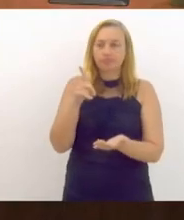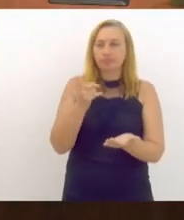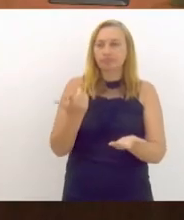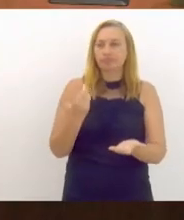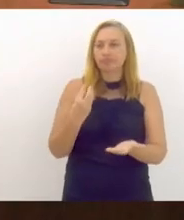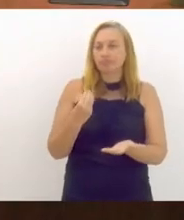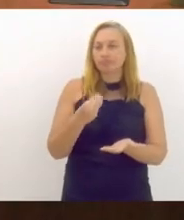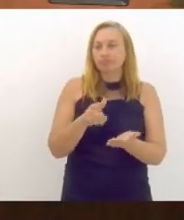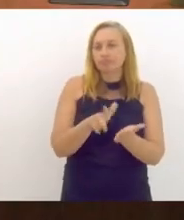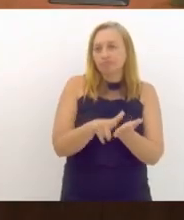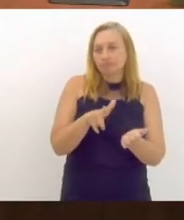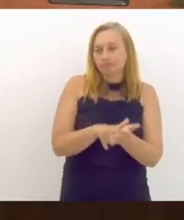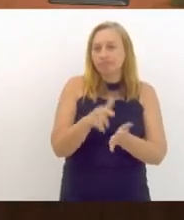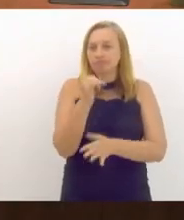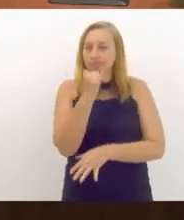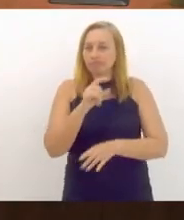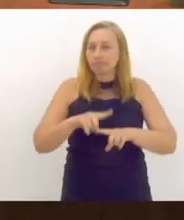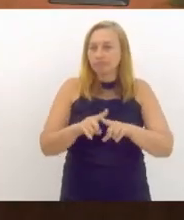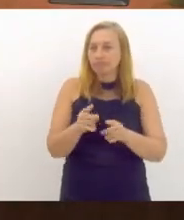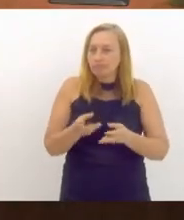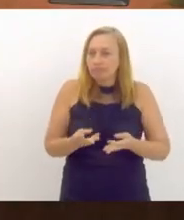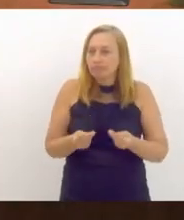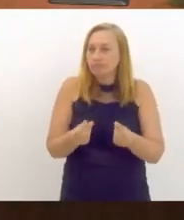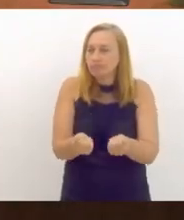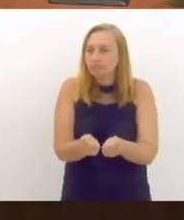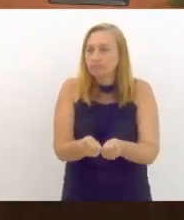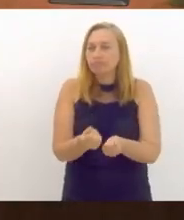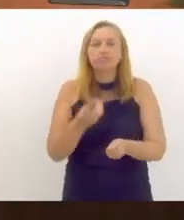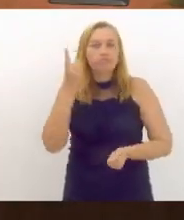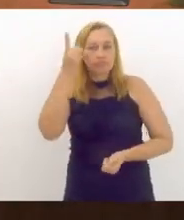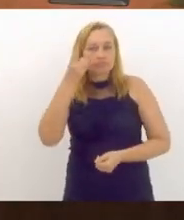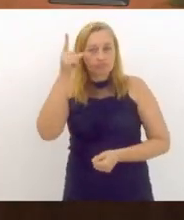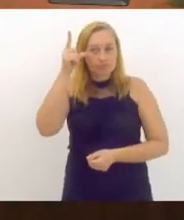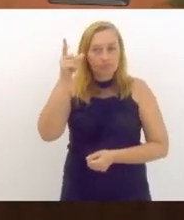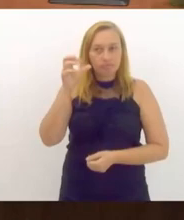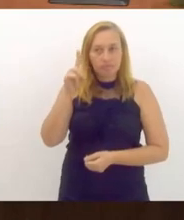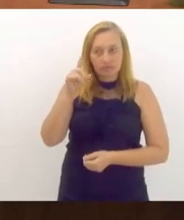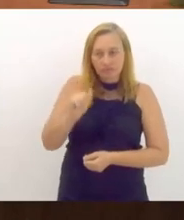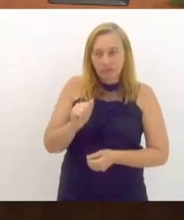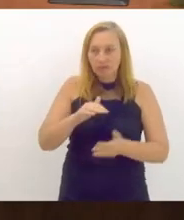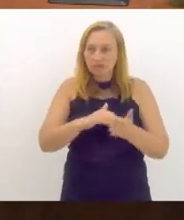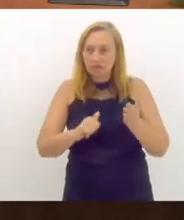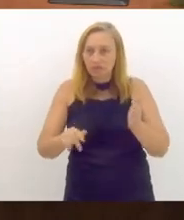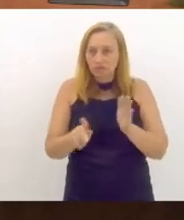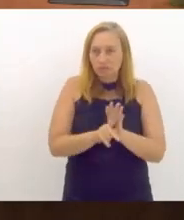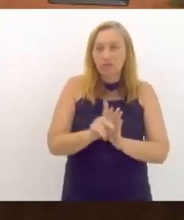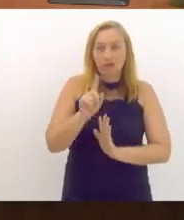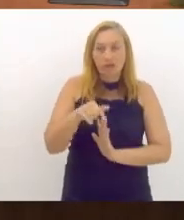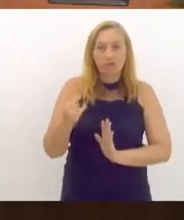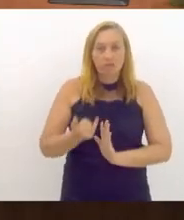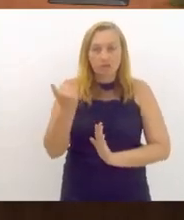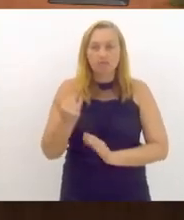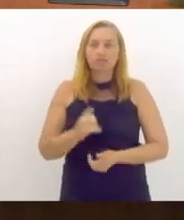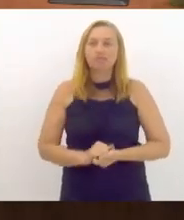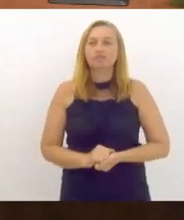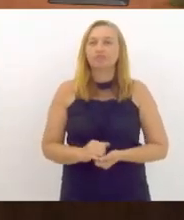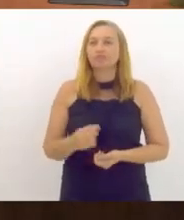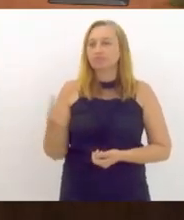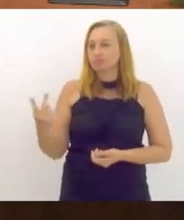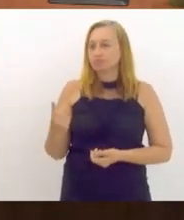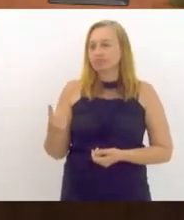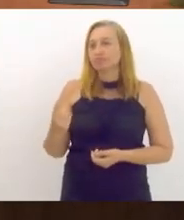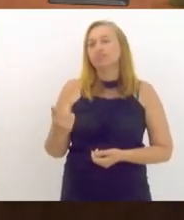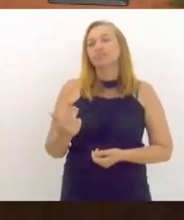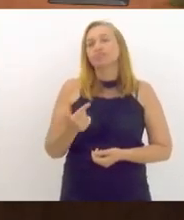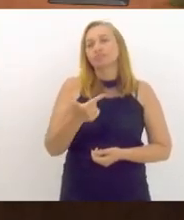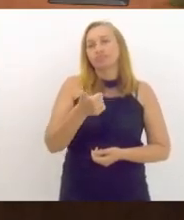elétrica. Só que a sensibilidade da deputada Lucinha e do deputado Márcio Canella agora na retirada do projeto é importante, porque de 2015 para